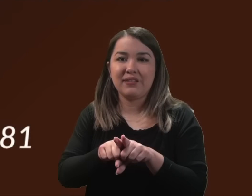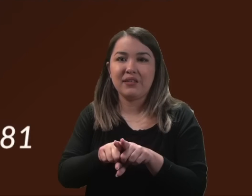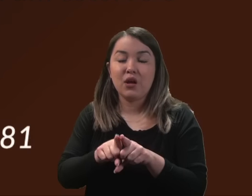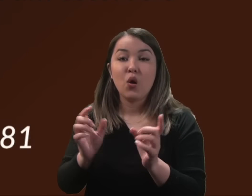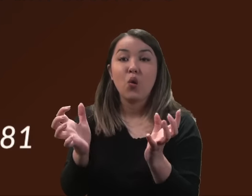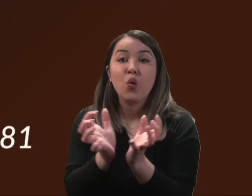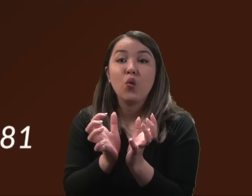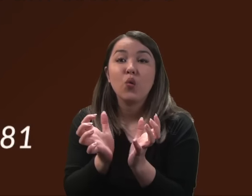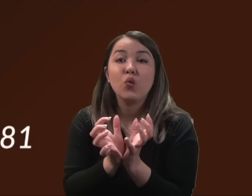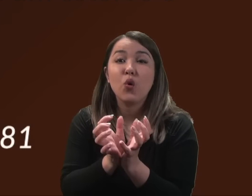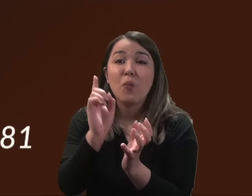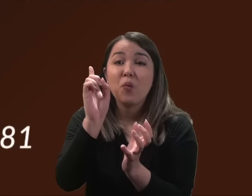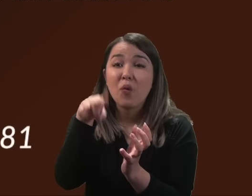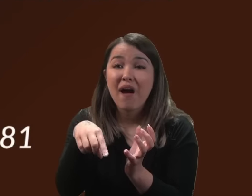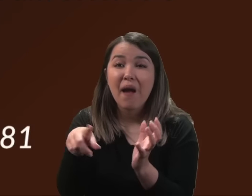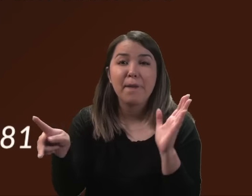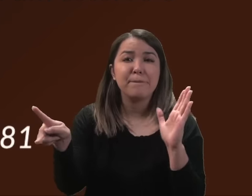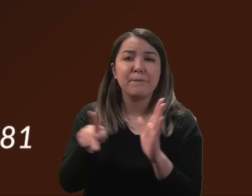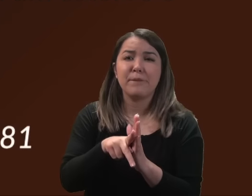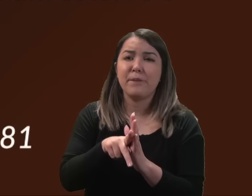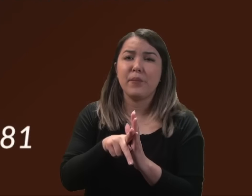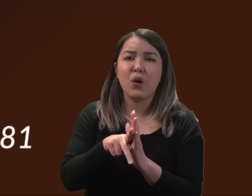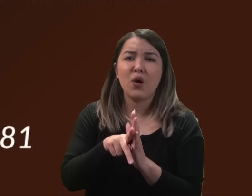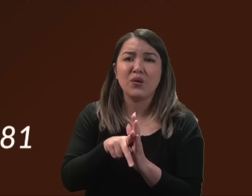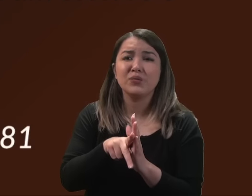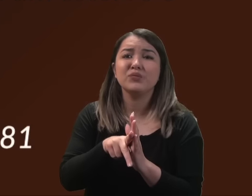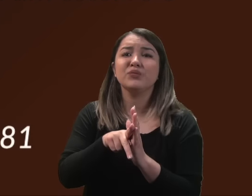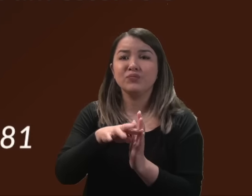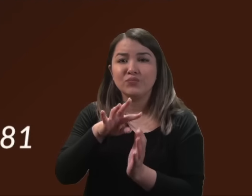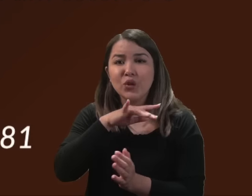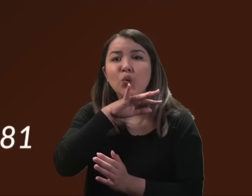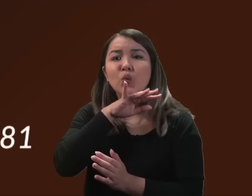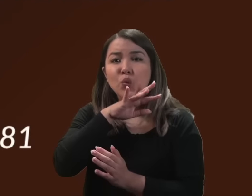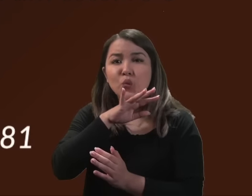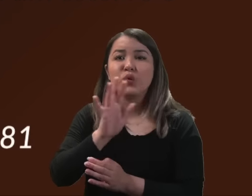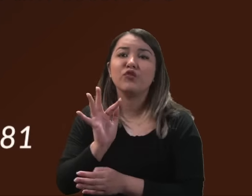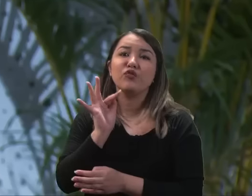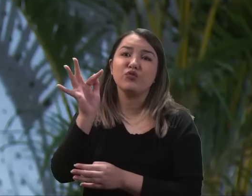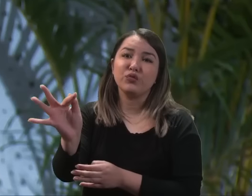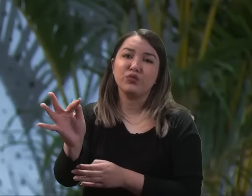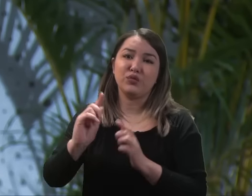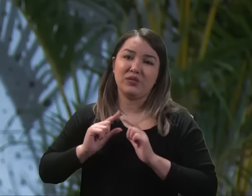um estorvo e um espinho para Israel